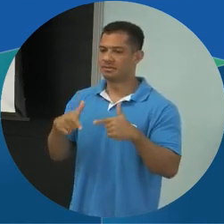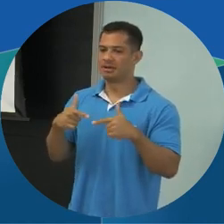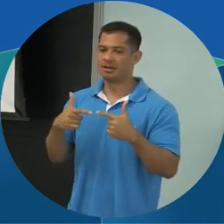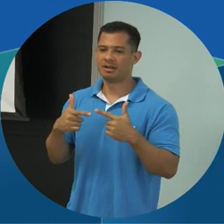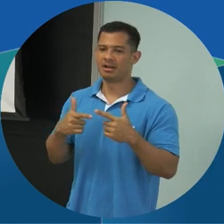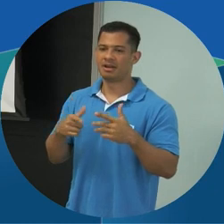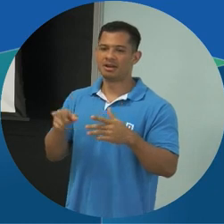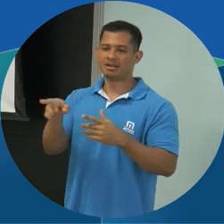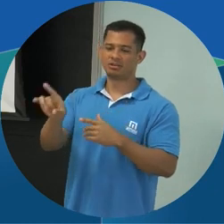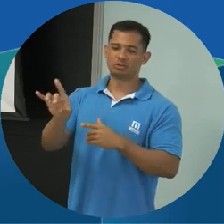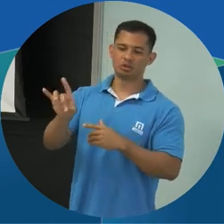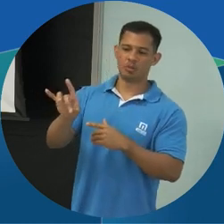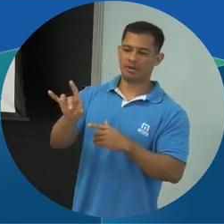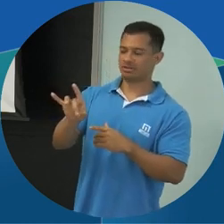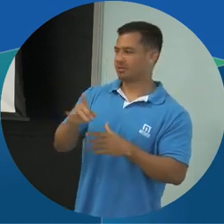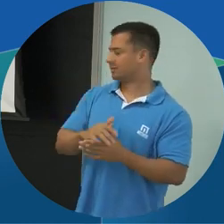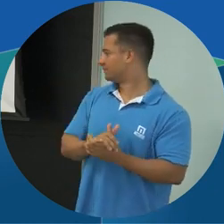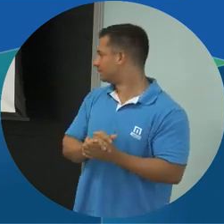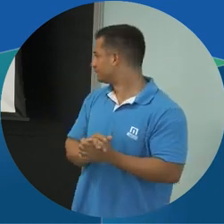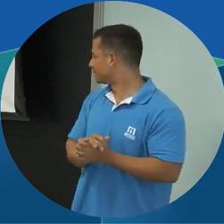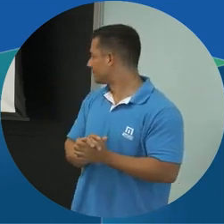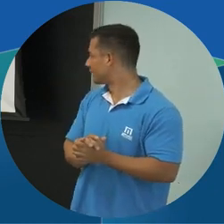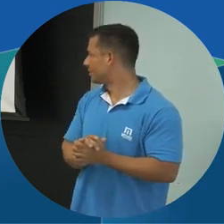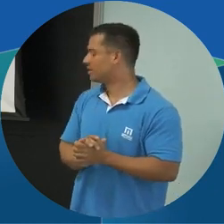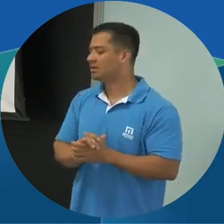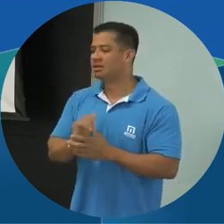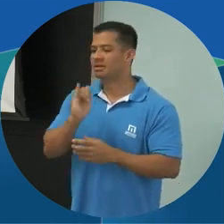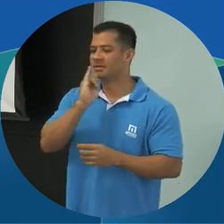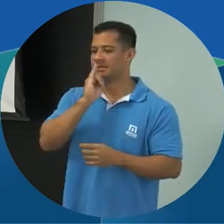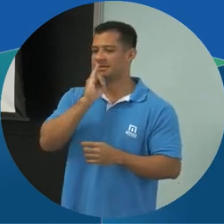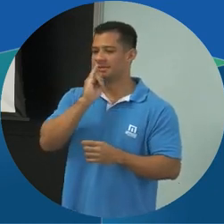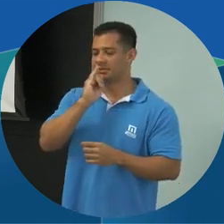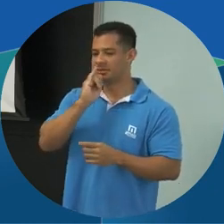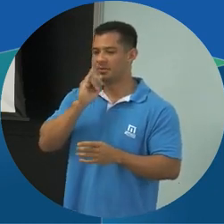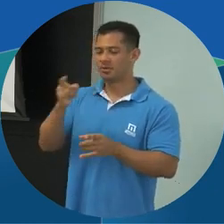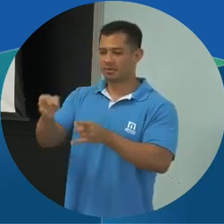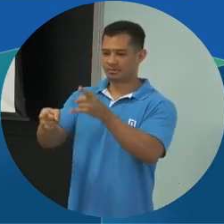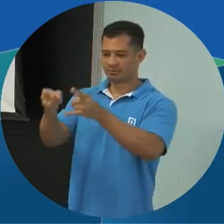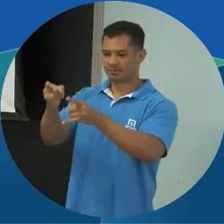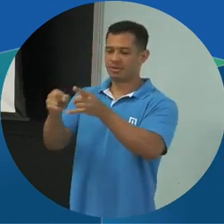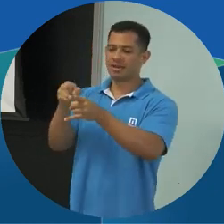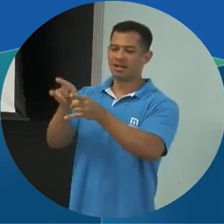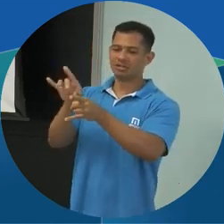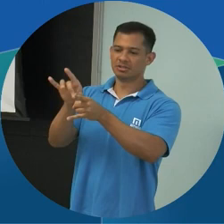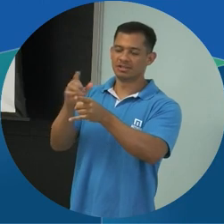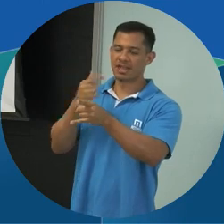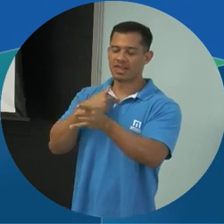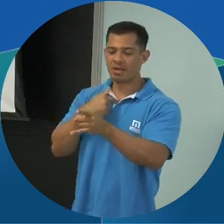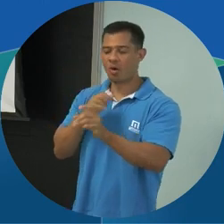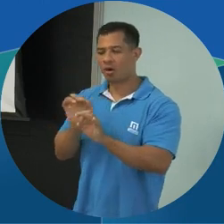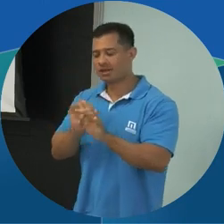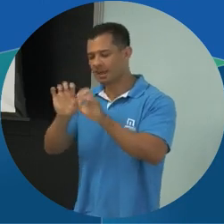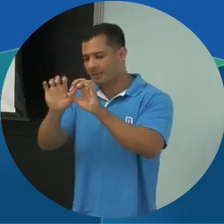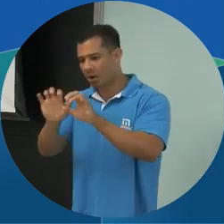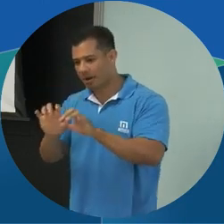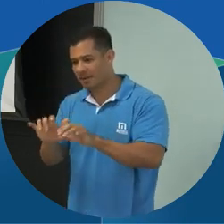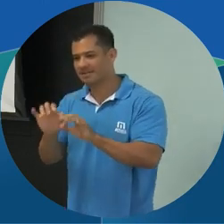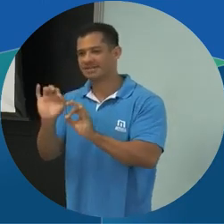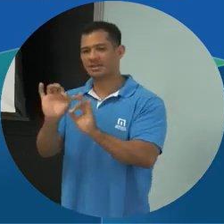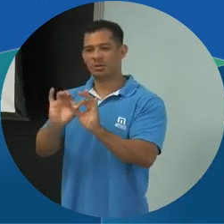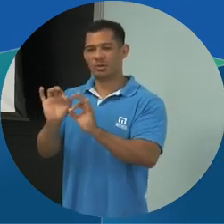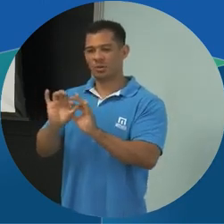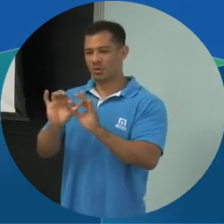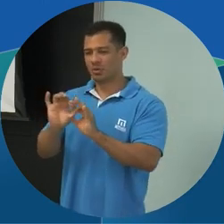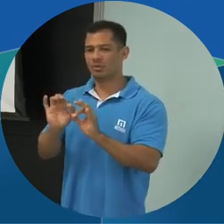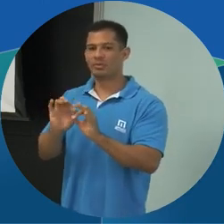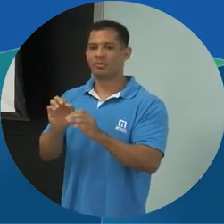forma automática. Esse equipamento você trabalha ele de forma automática, onde você faz as programações, onde você vai programar